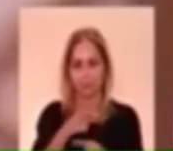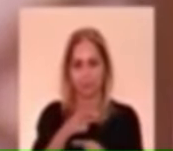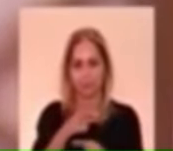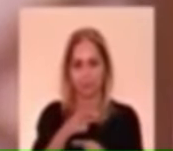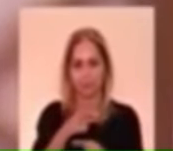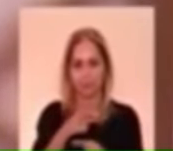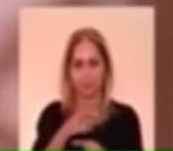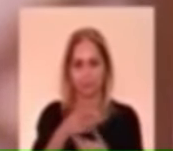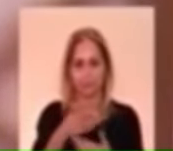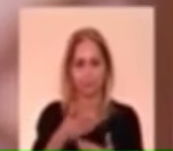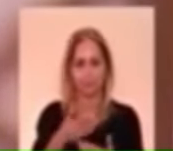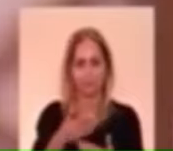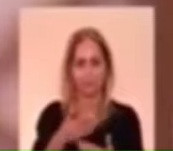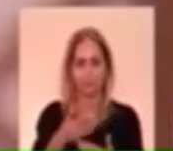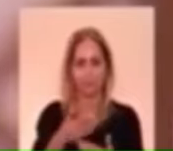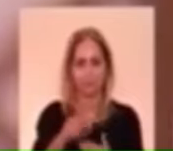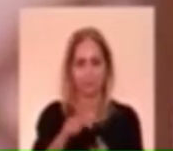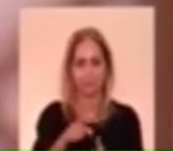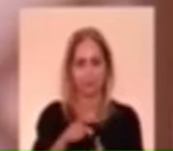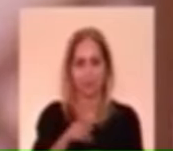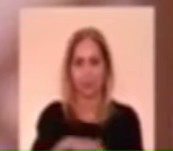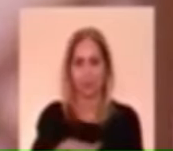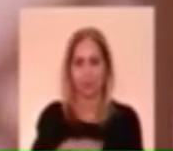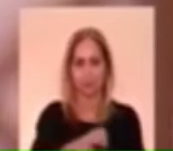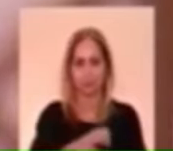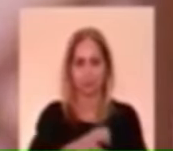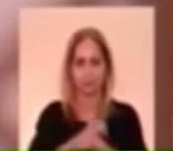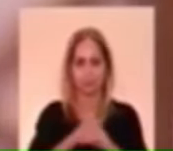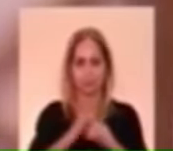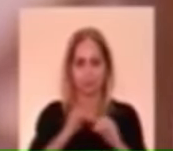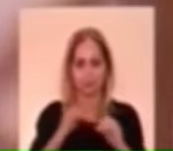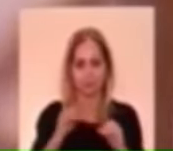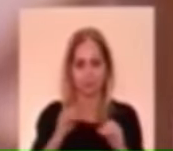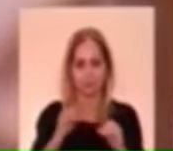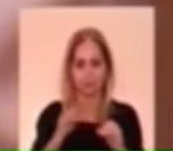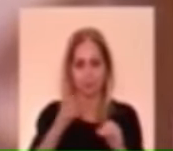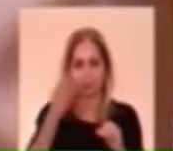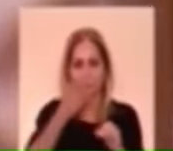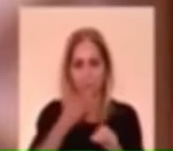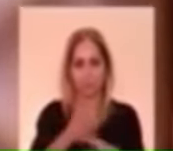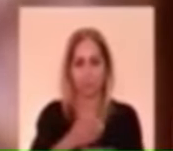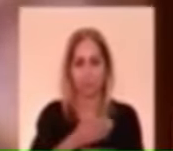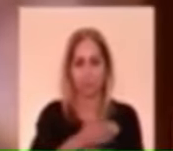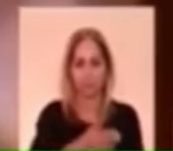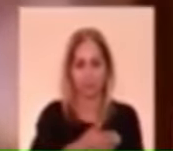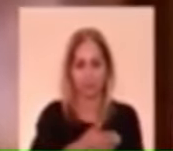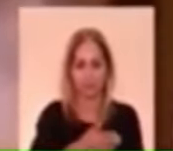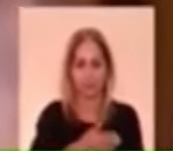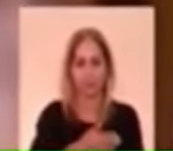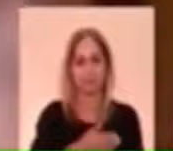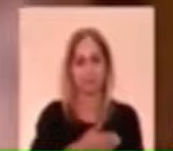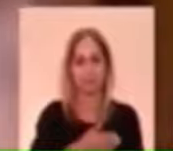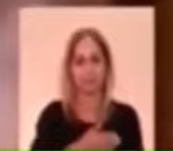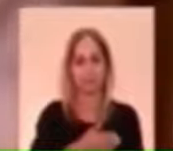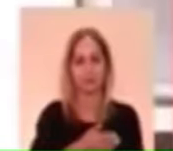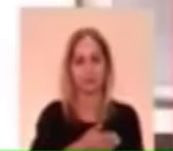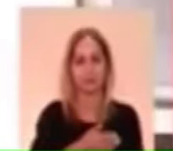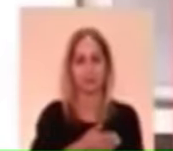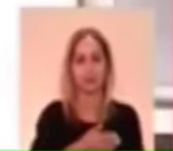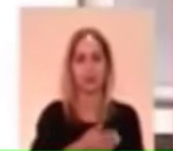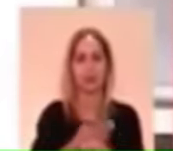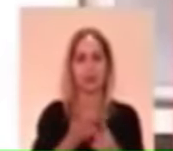resultado E o que dele se pode concluir bom não há dúvida pelo aquilo que eu tenho